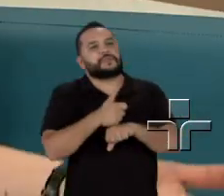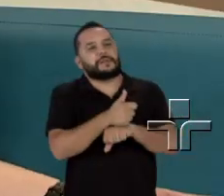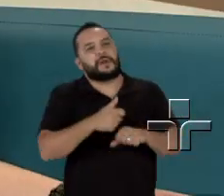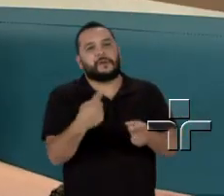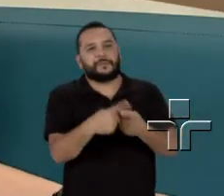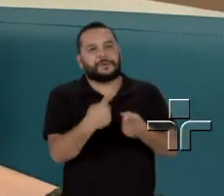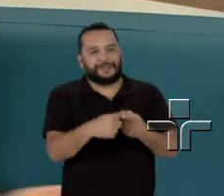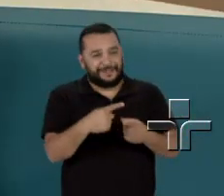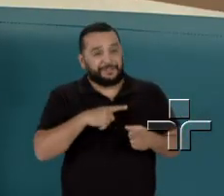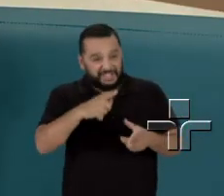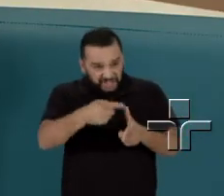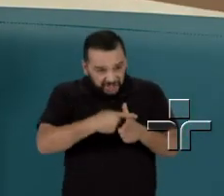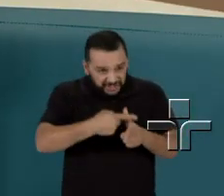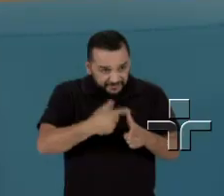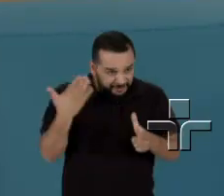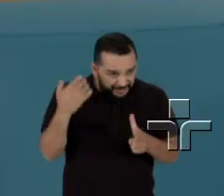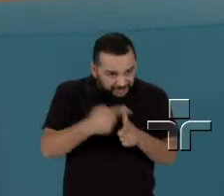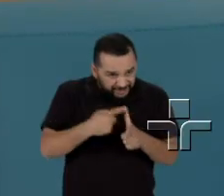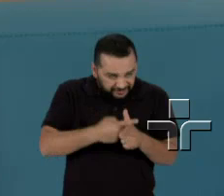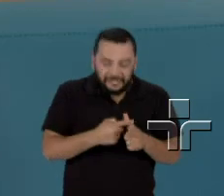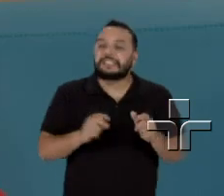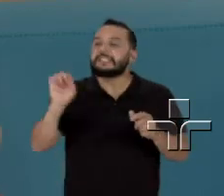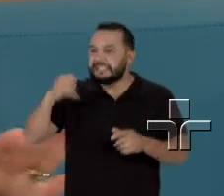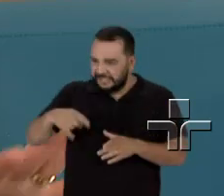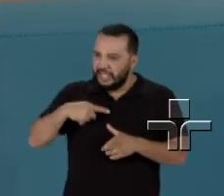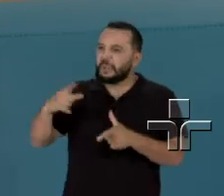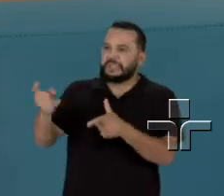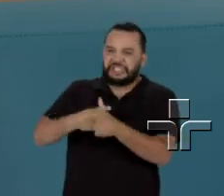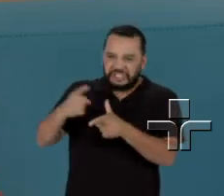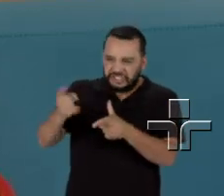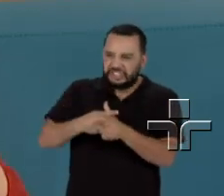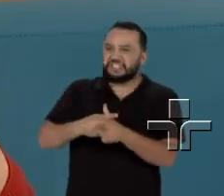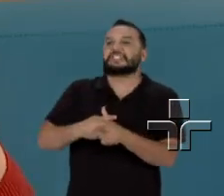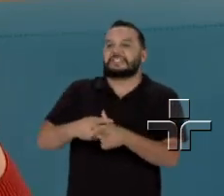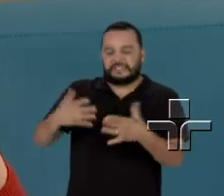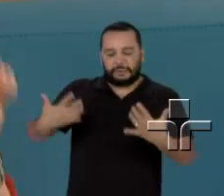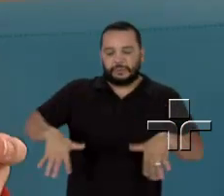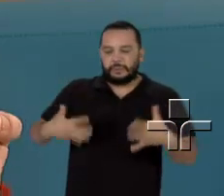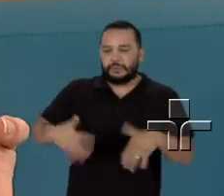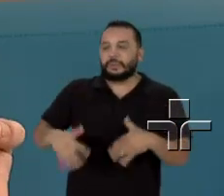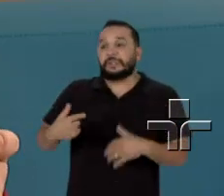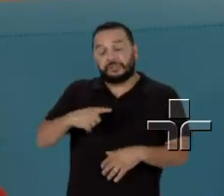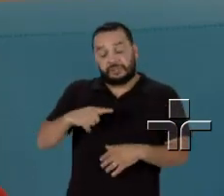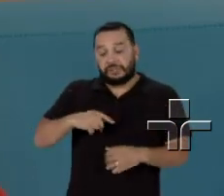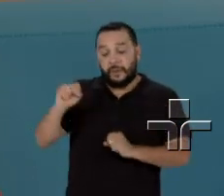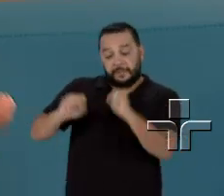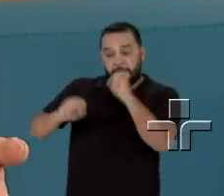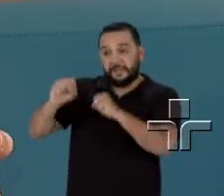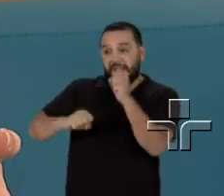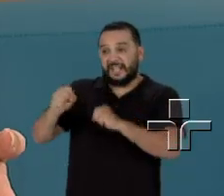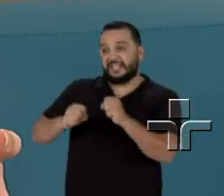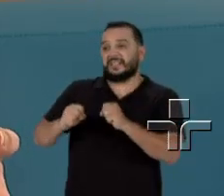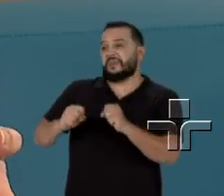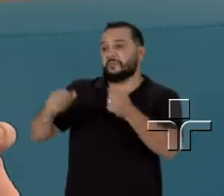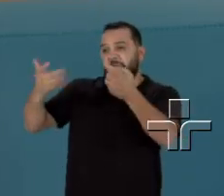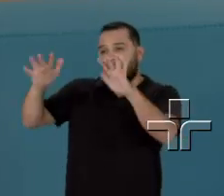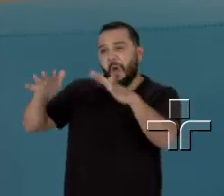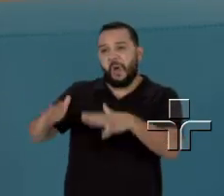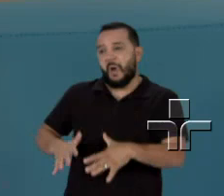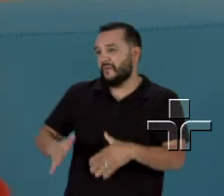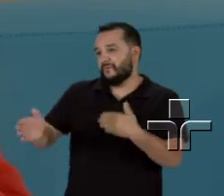grande dívida foi de uma quebradeira total então assim eu tive um negócio que deu muito errado